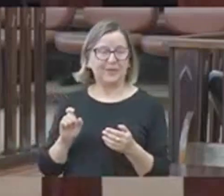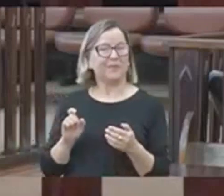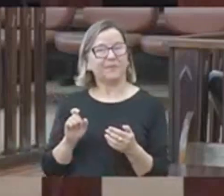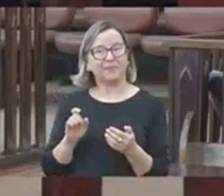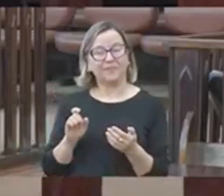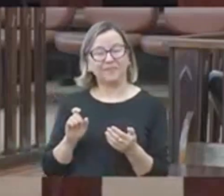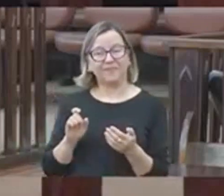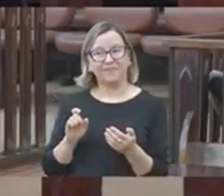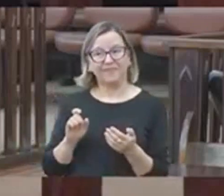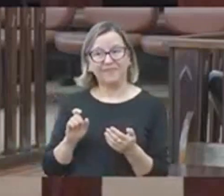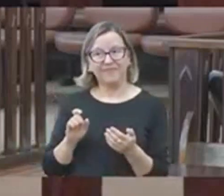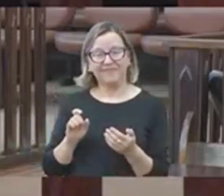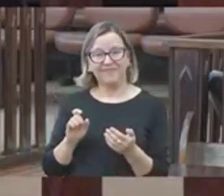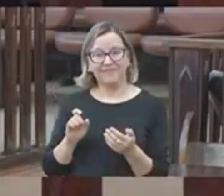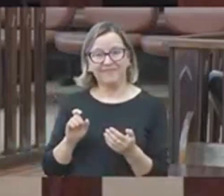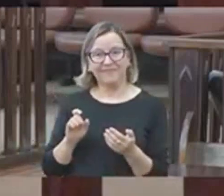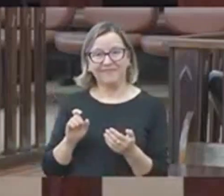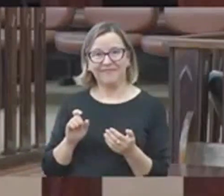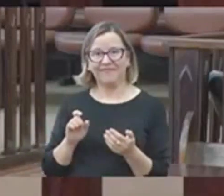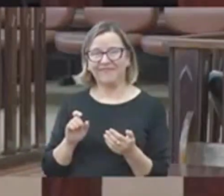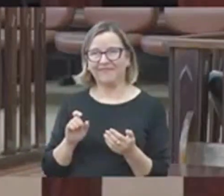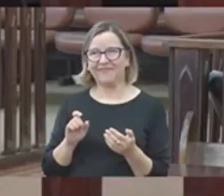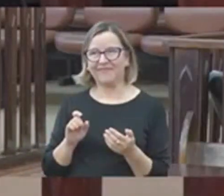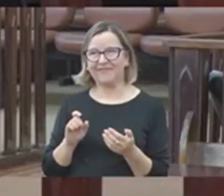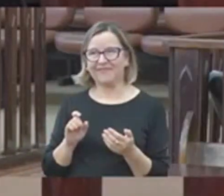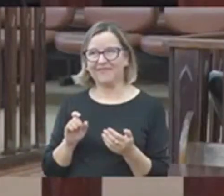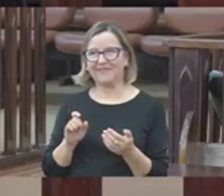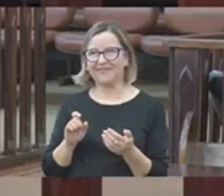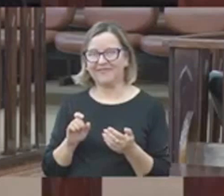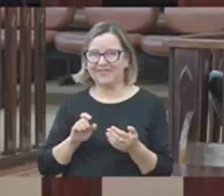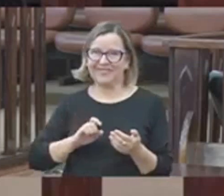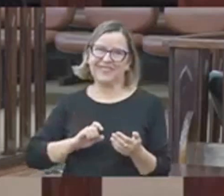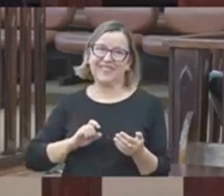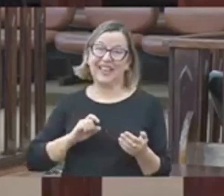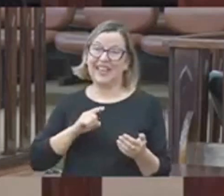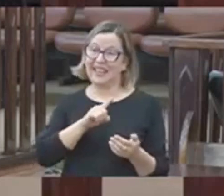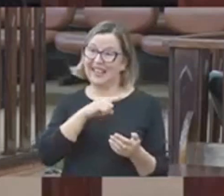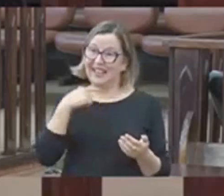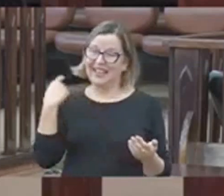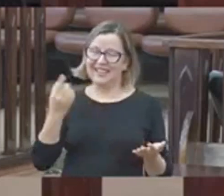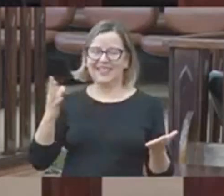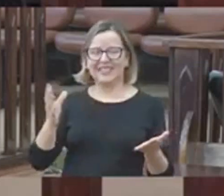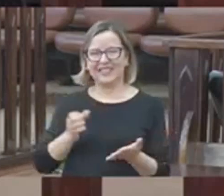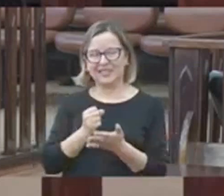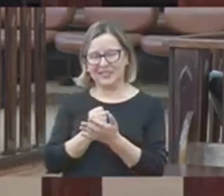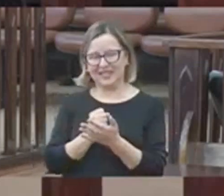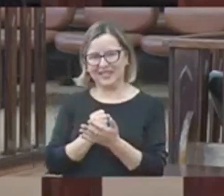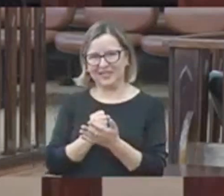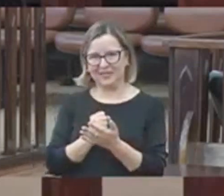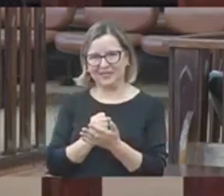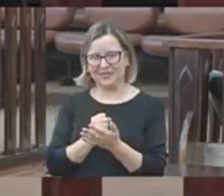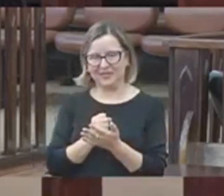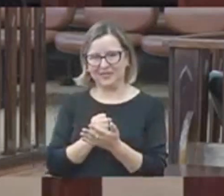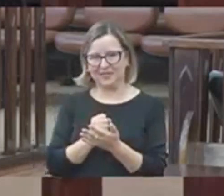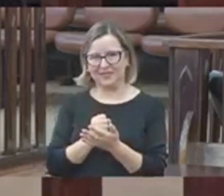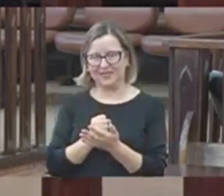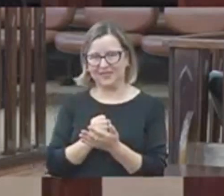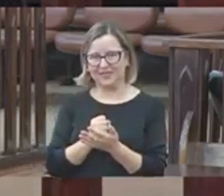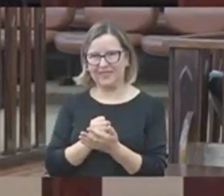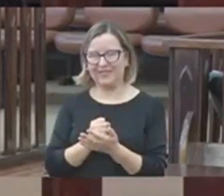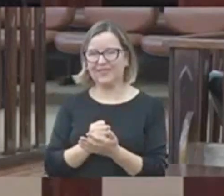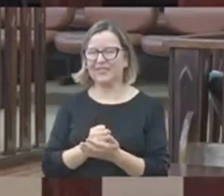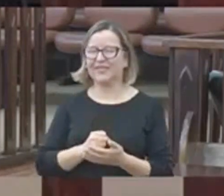o ponto que antecede a ressurreição é a morte.